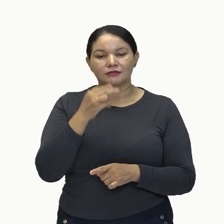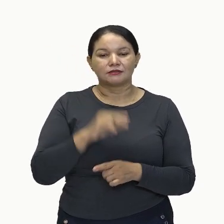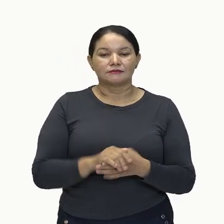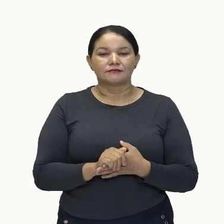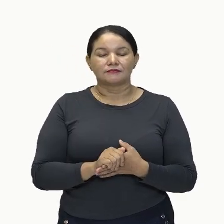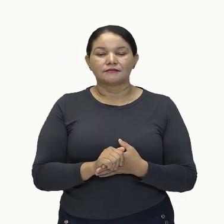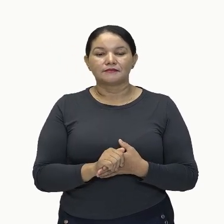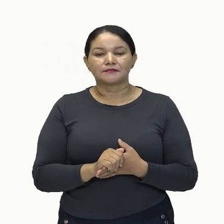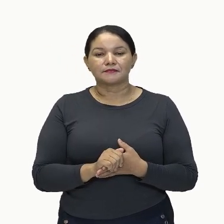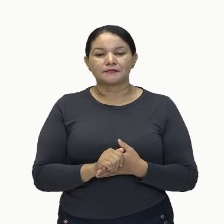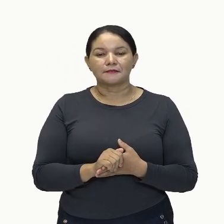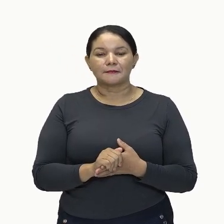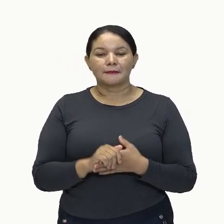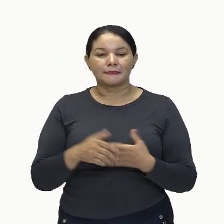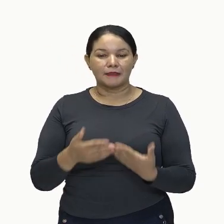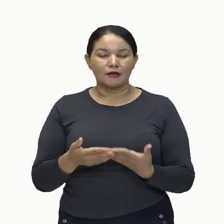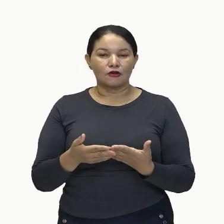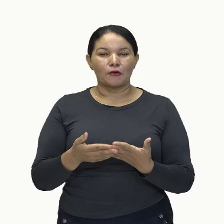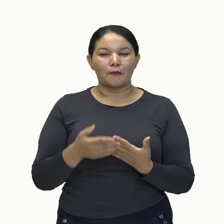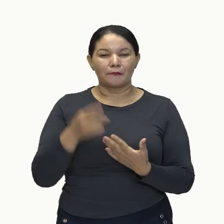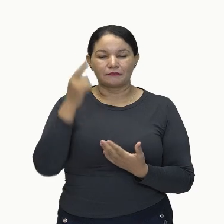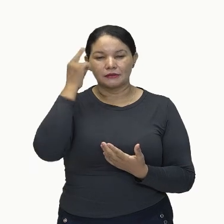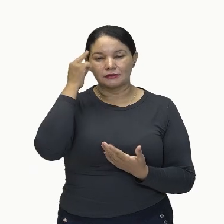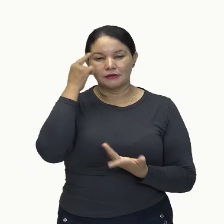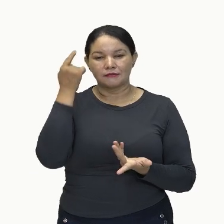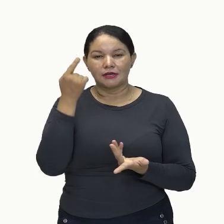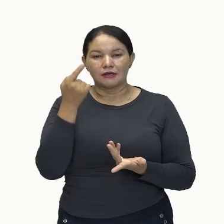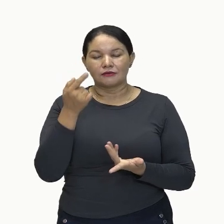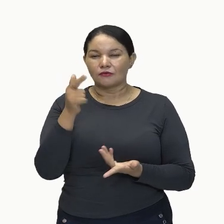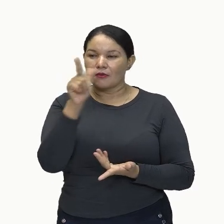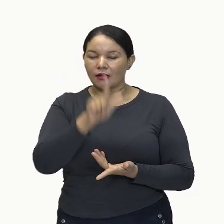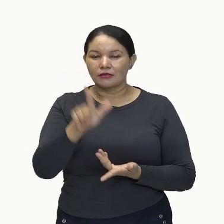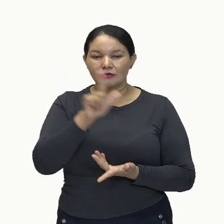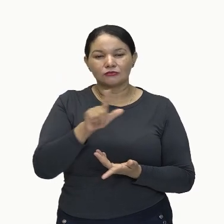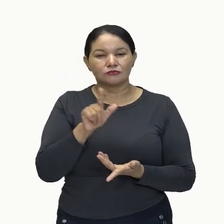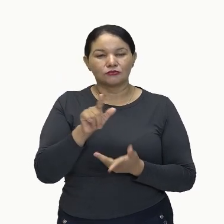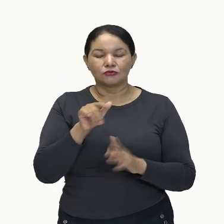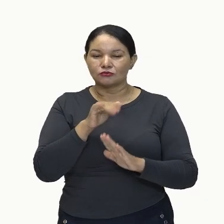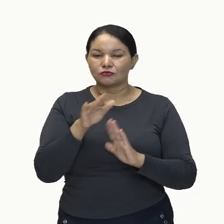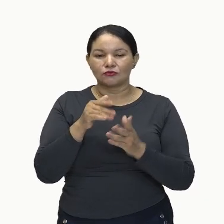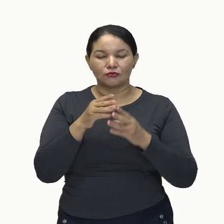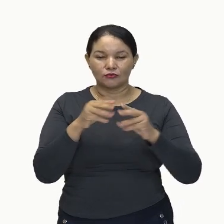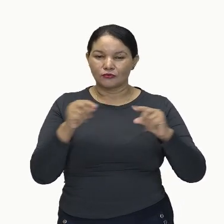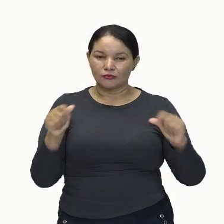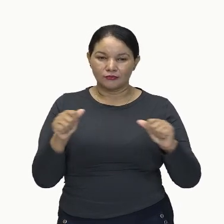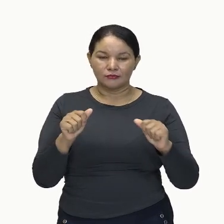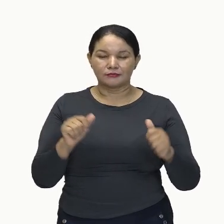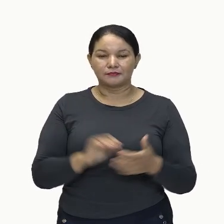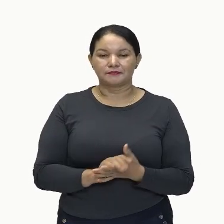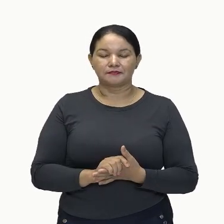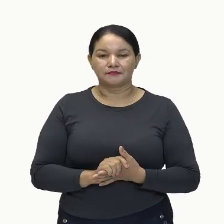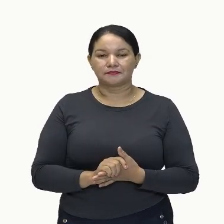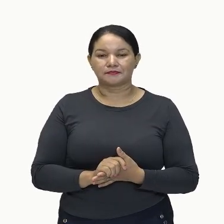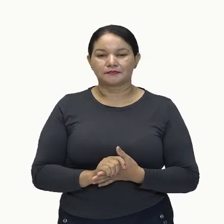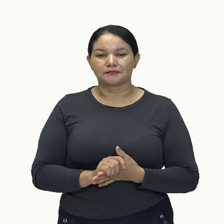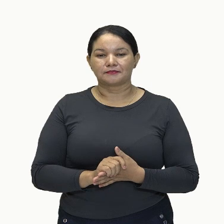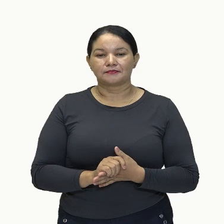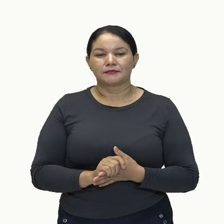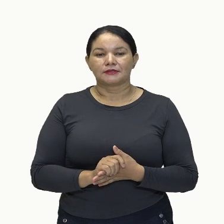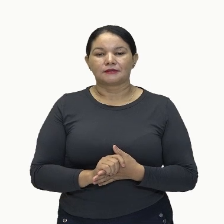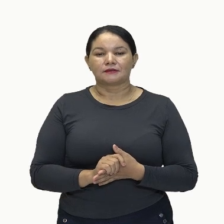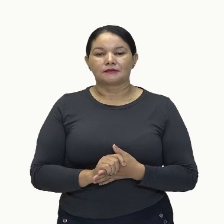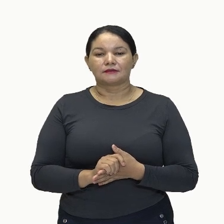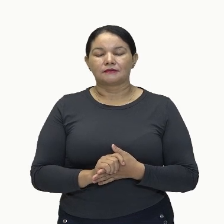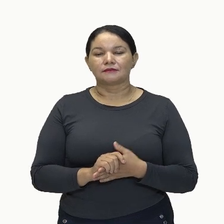escampou, ou seja, o pensamento, a lógica se foi ao observar essa paisagem, gente. Desapareceu, por